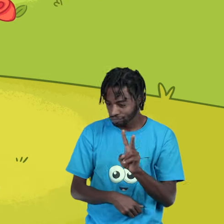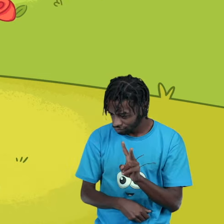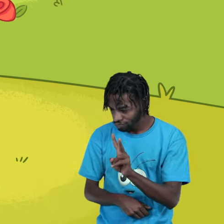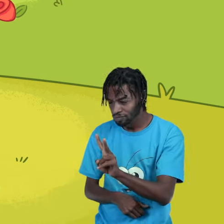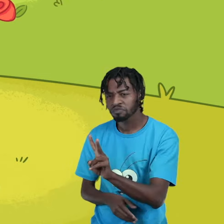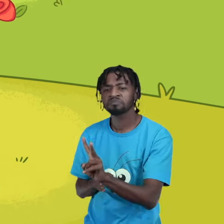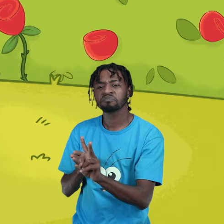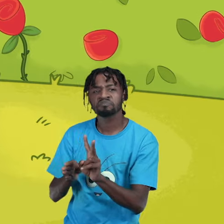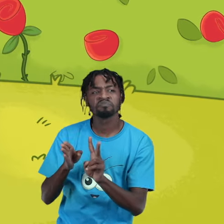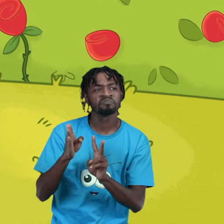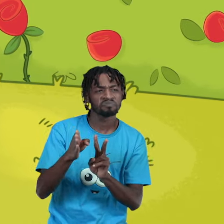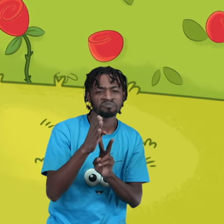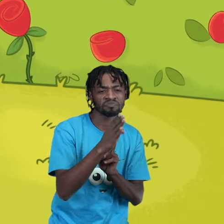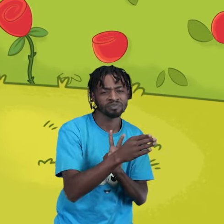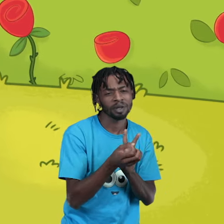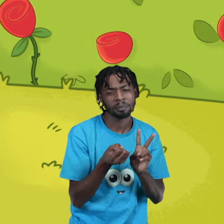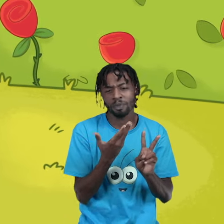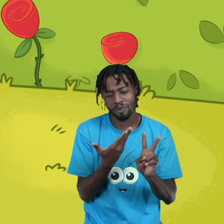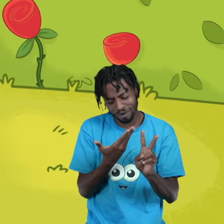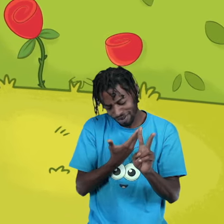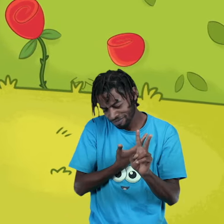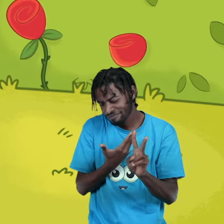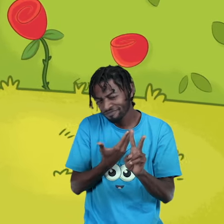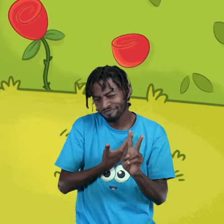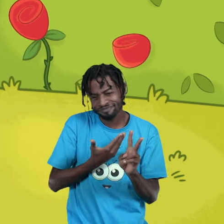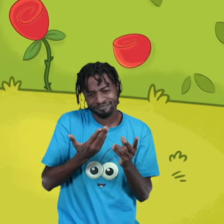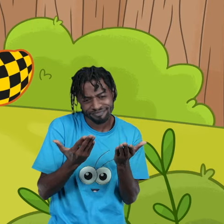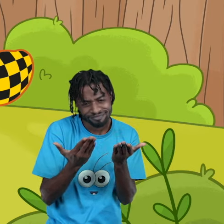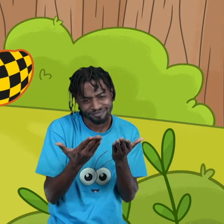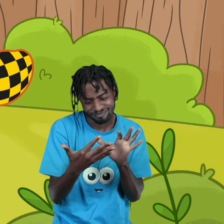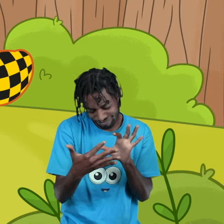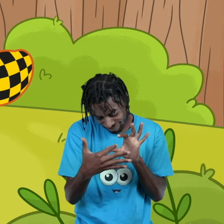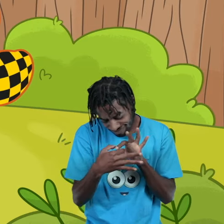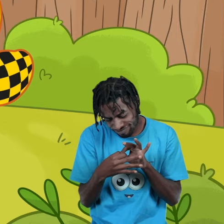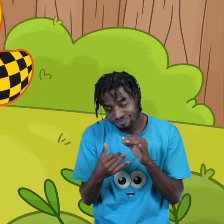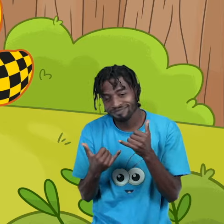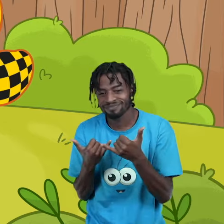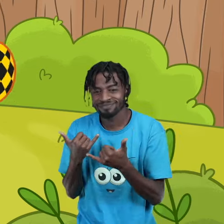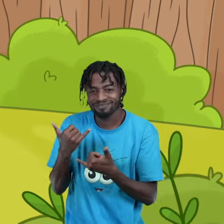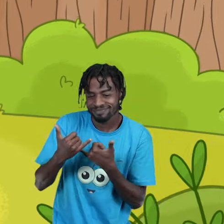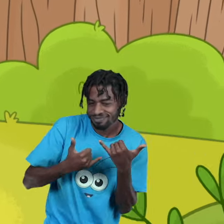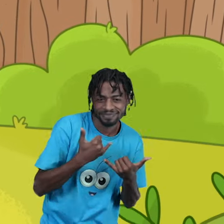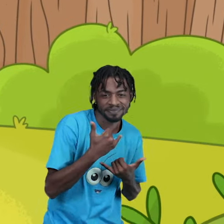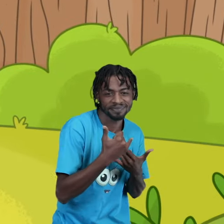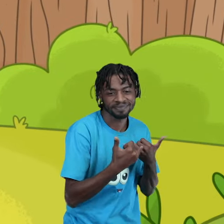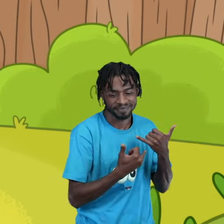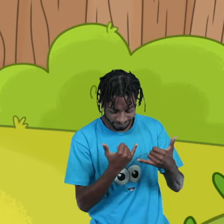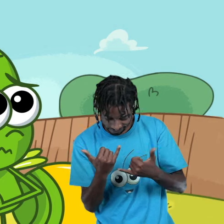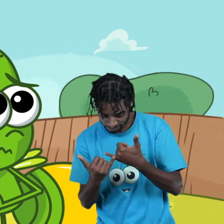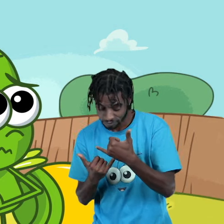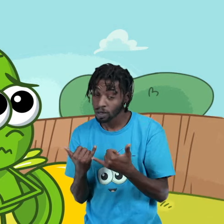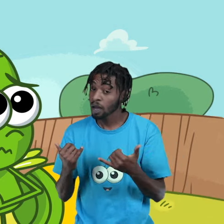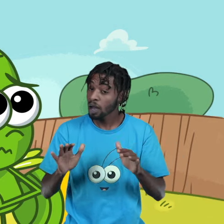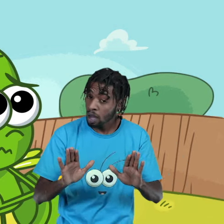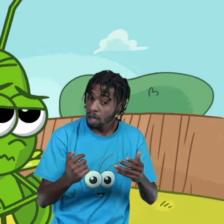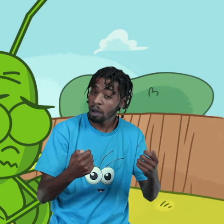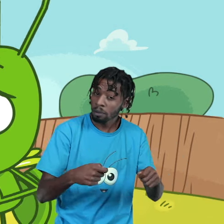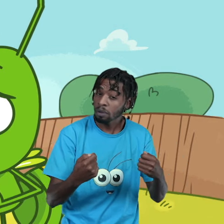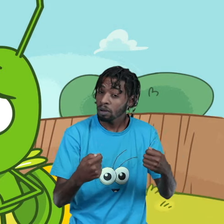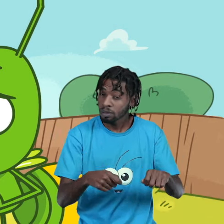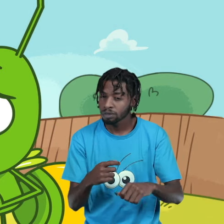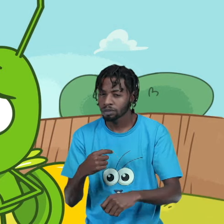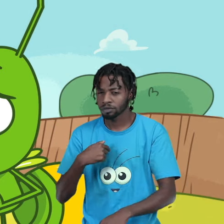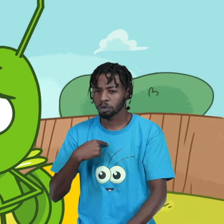como é bom Ser seu amigo E com você poder brincar Mas eu